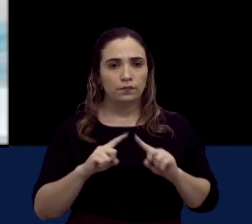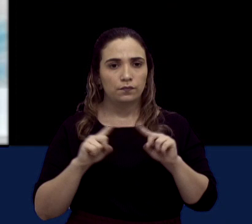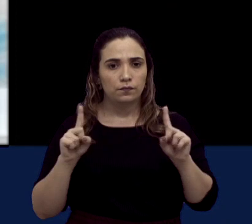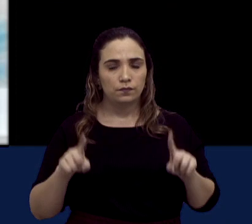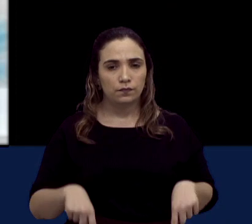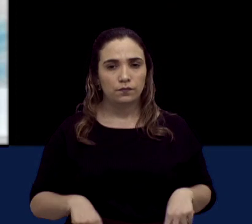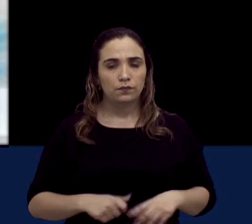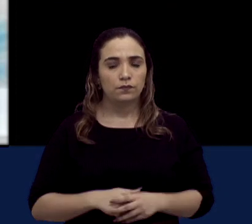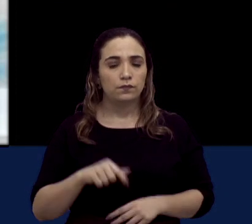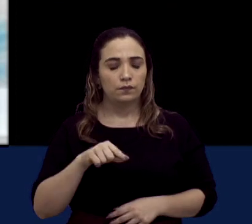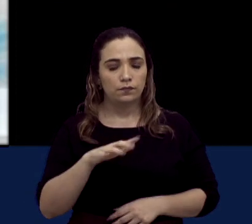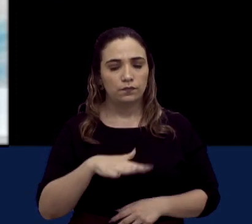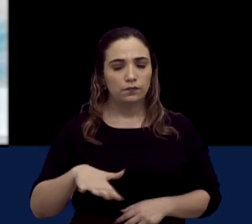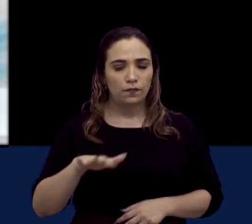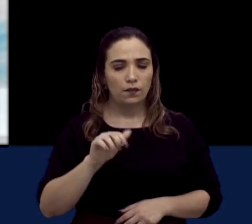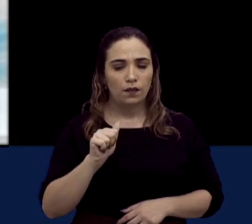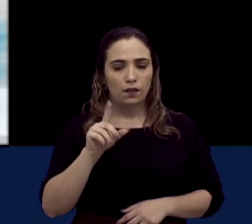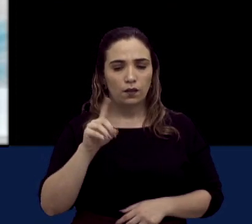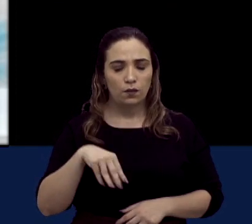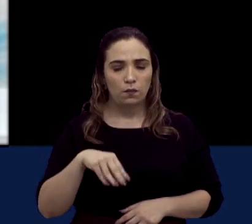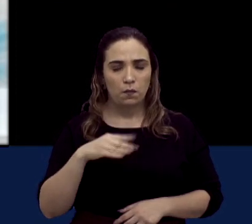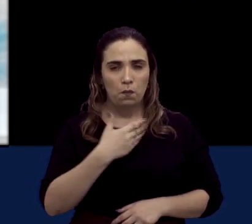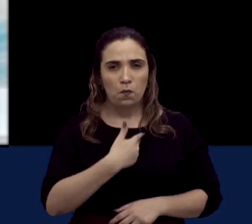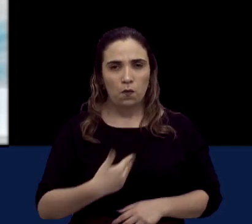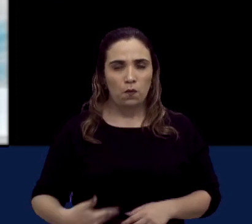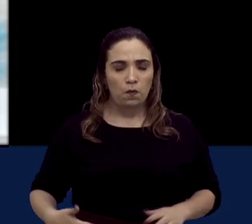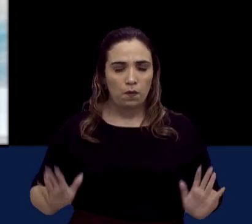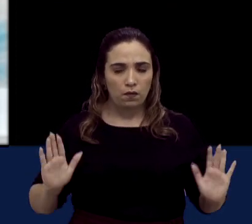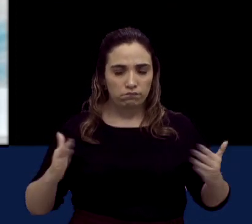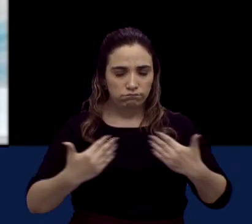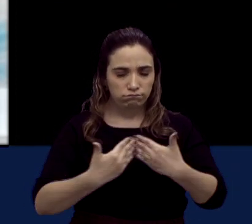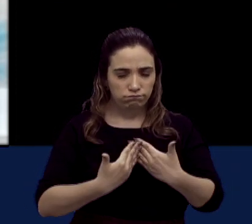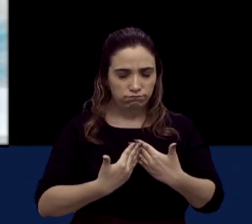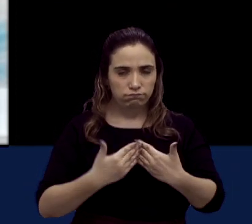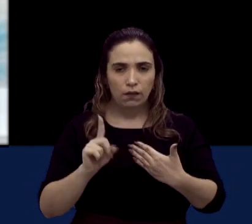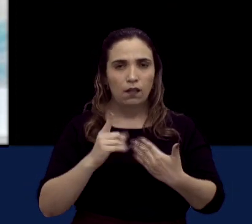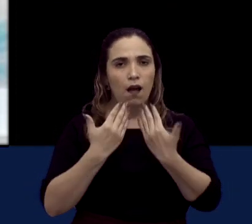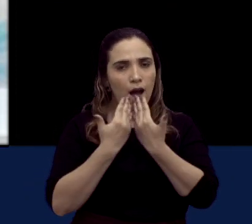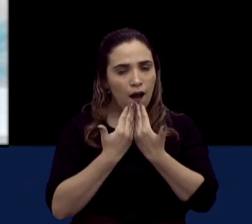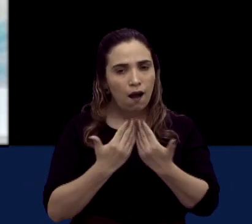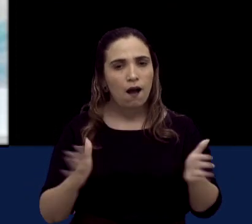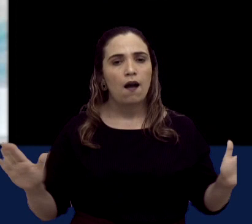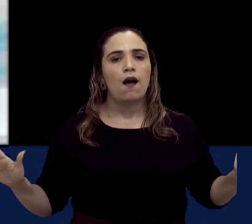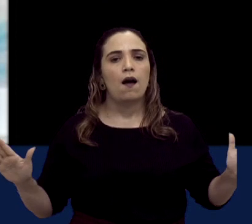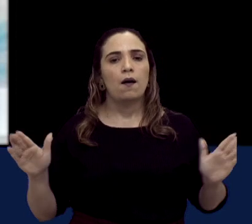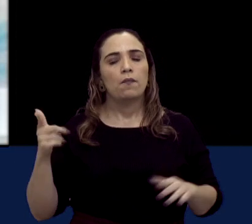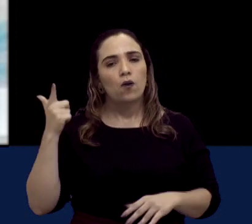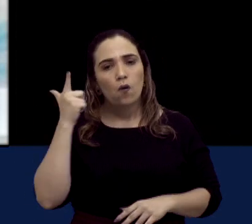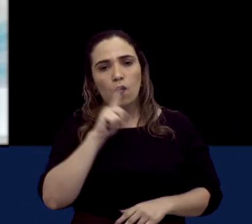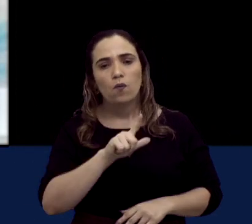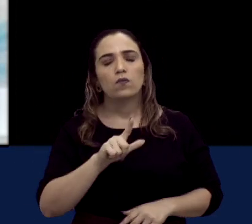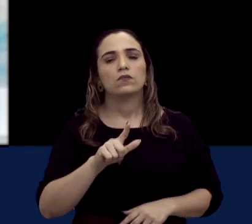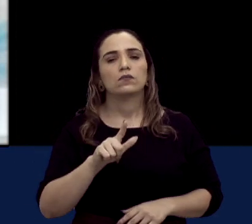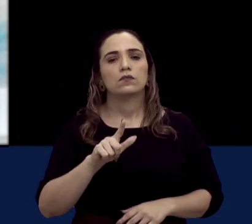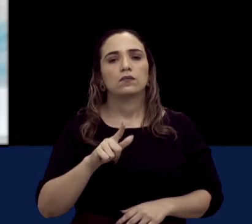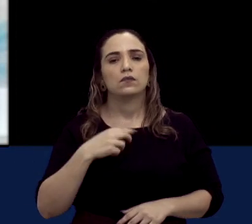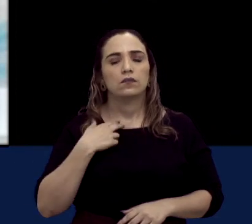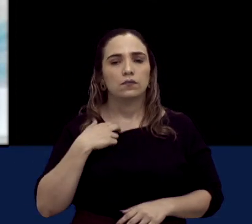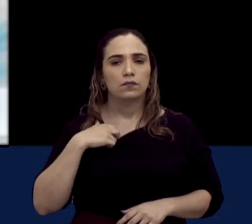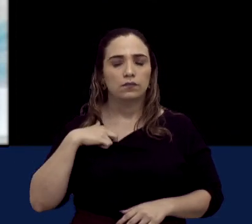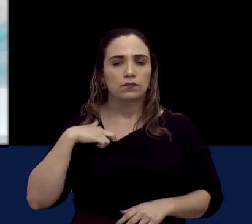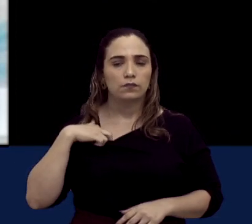uma administração, ele pretendia que com essa reforma a gente passasse de uma administração pública